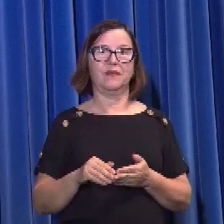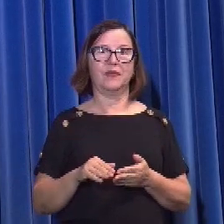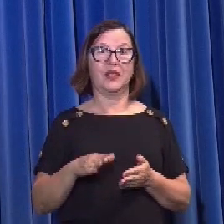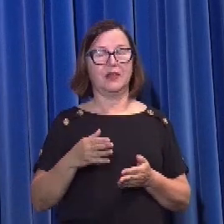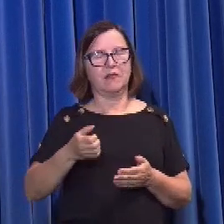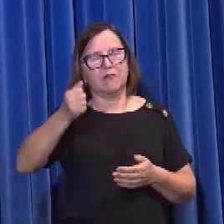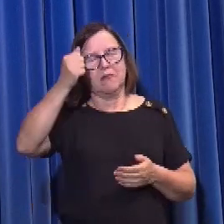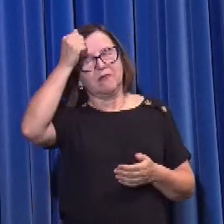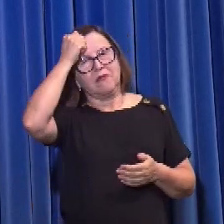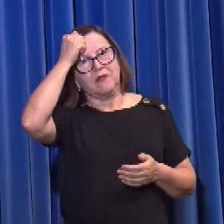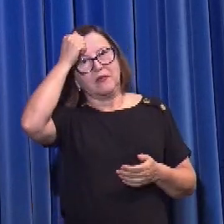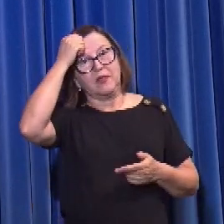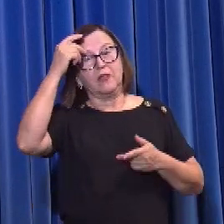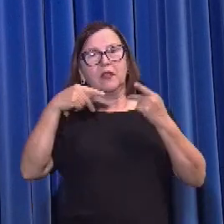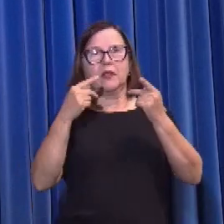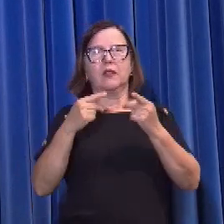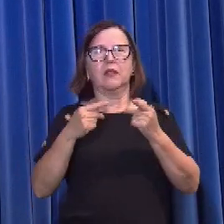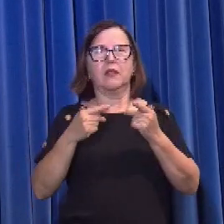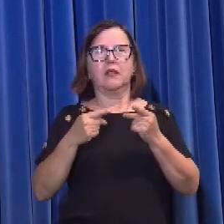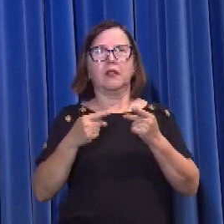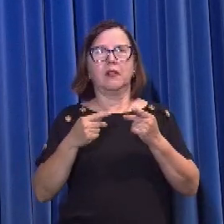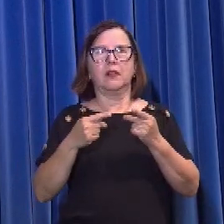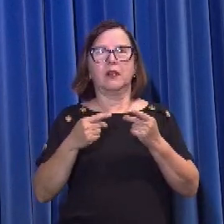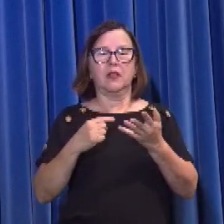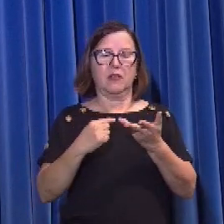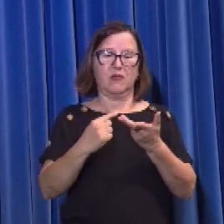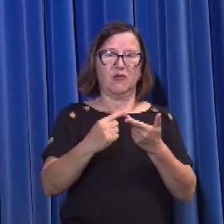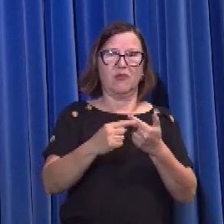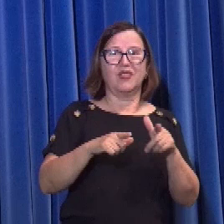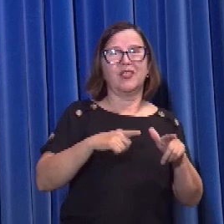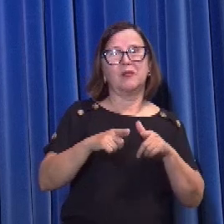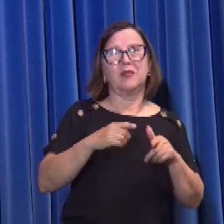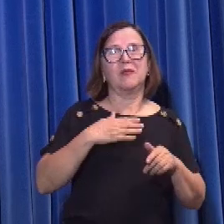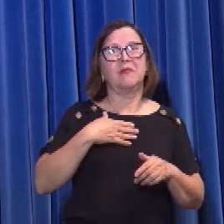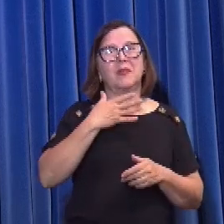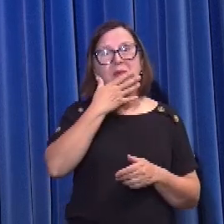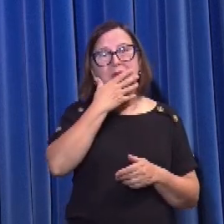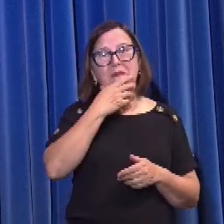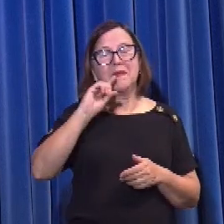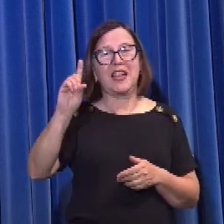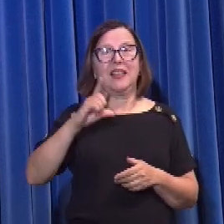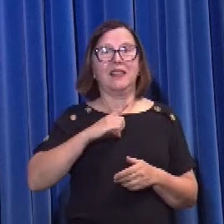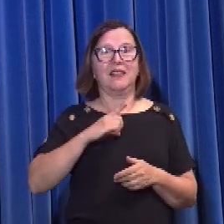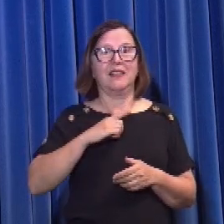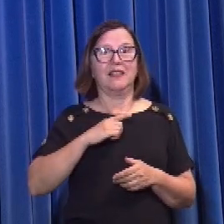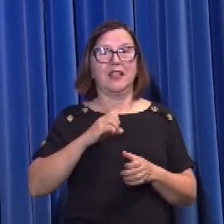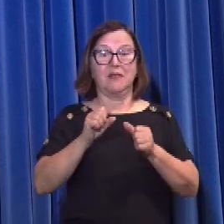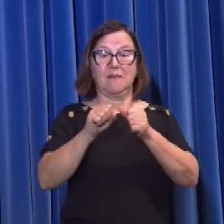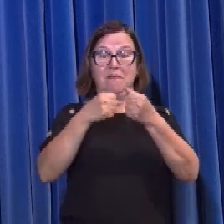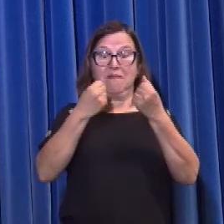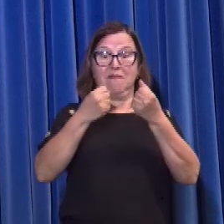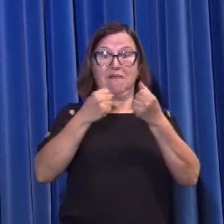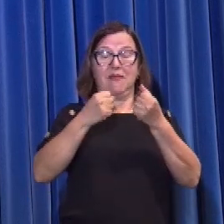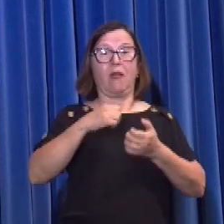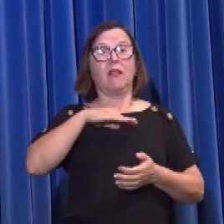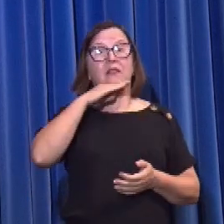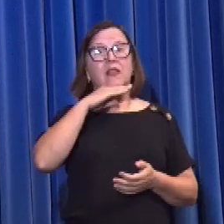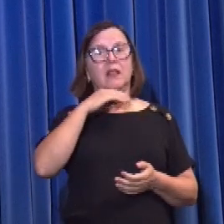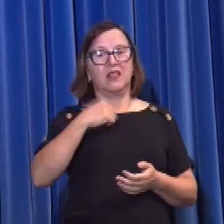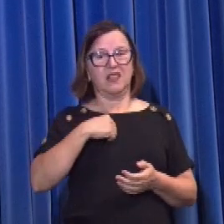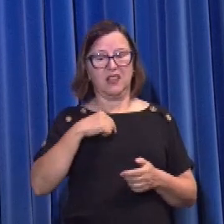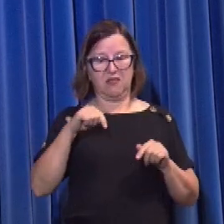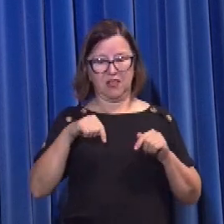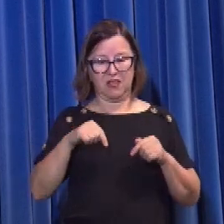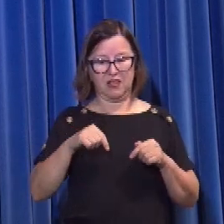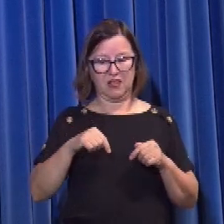em si, disse: quantos trabalhadores de meu pai têm pão com fartura, e eu aqui morro de fome?